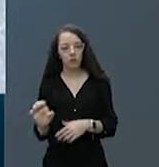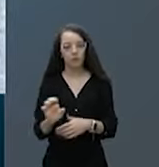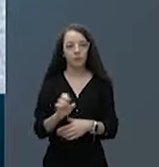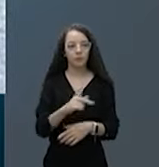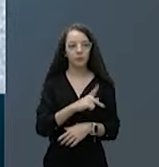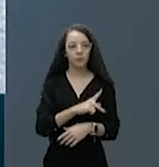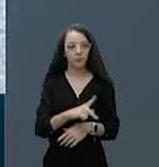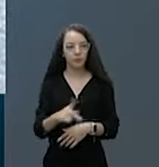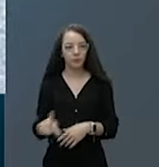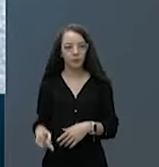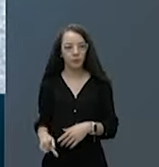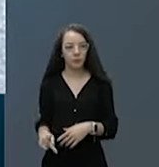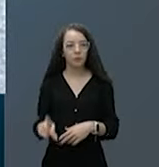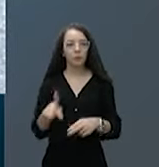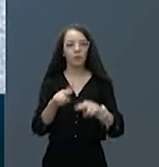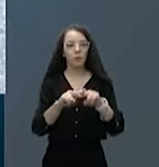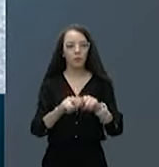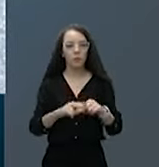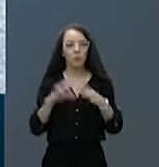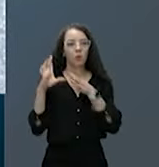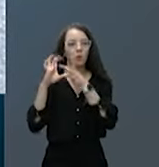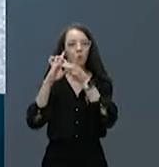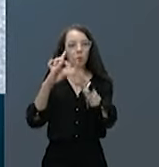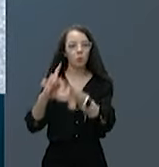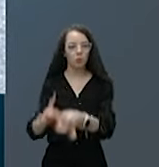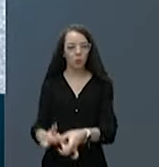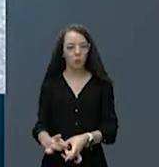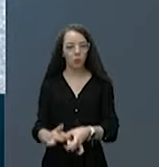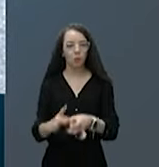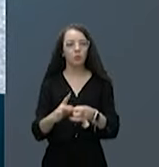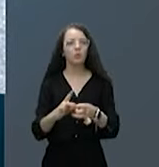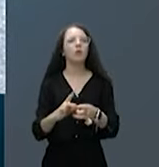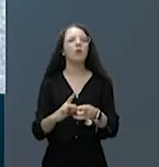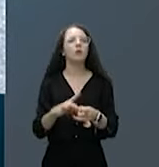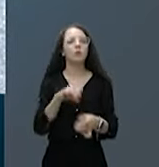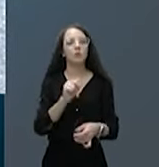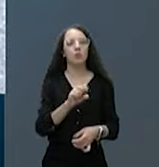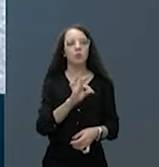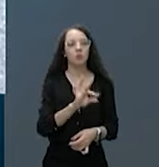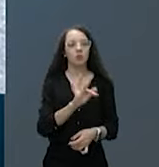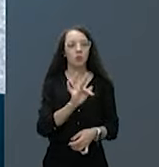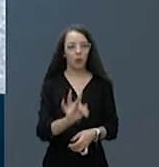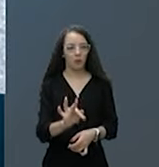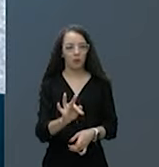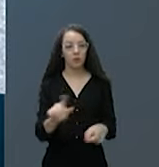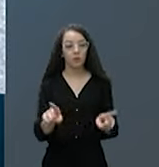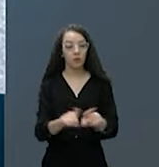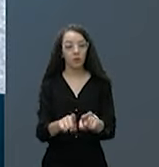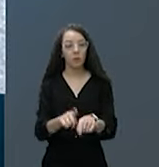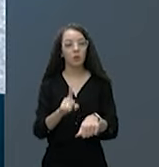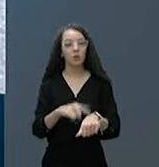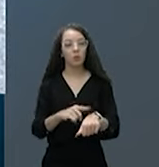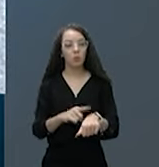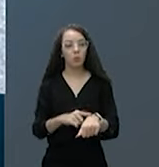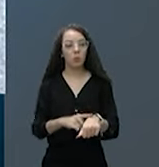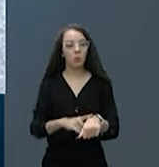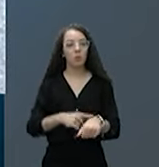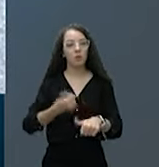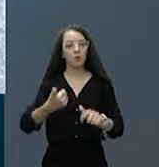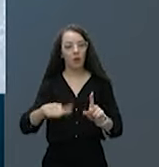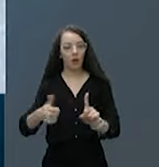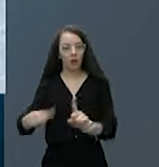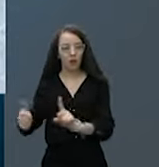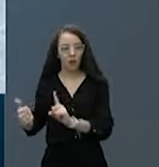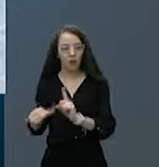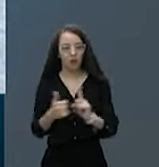estritamente vinculado pelas teses fixadas pelo Supremo Tribunal Federal e quando realizada na análise de um recurso especial que conta com